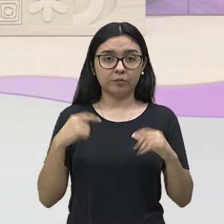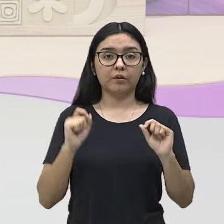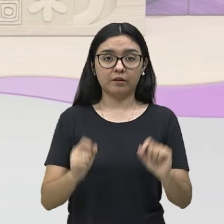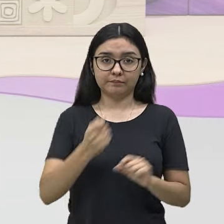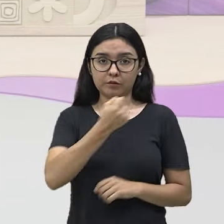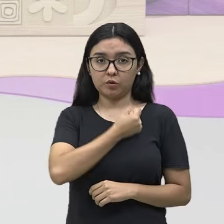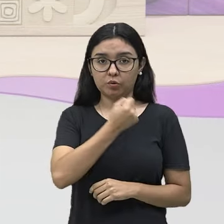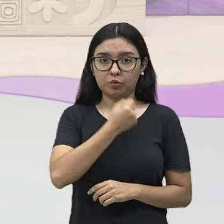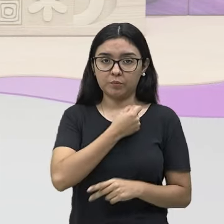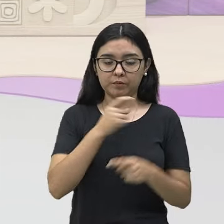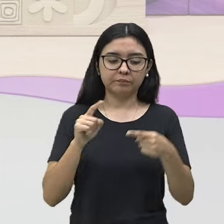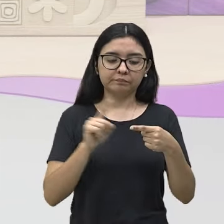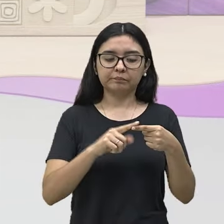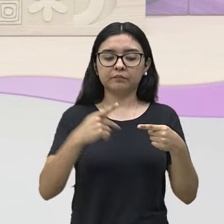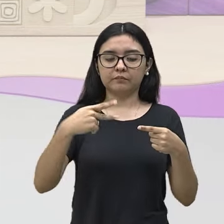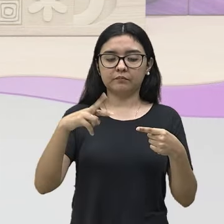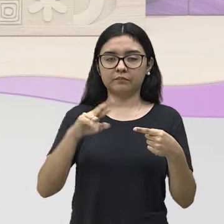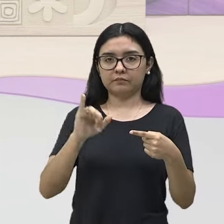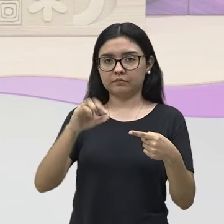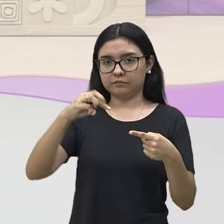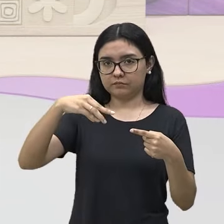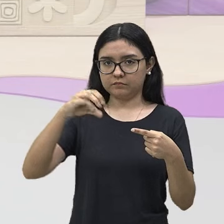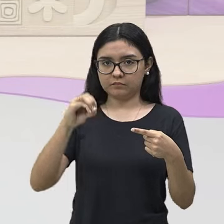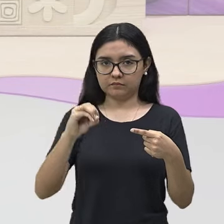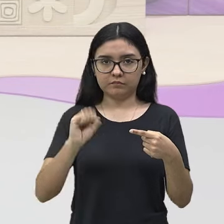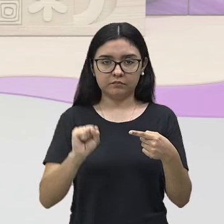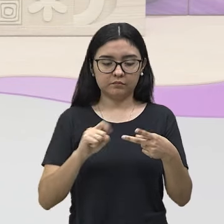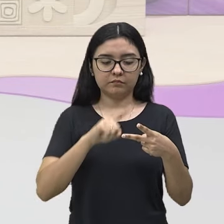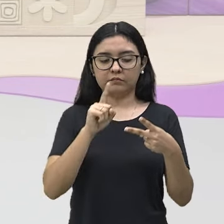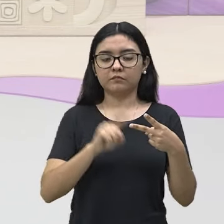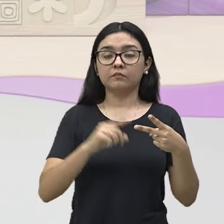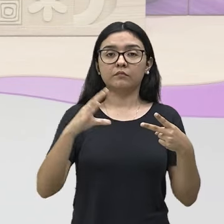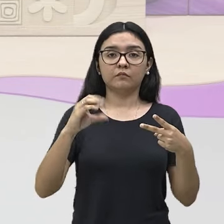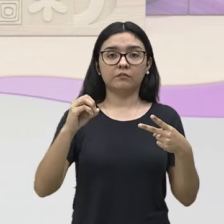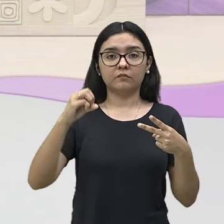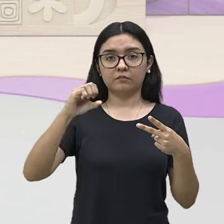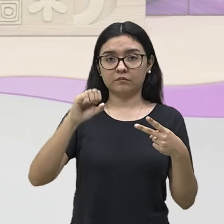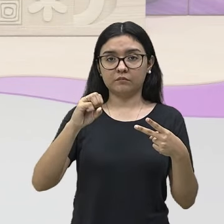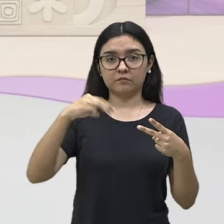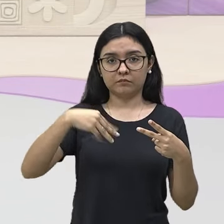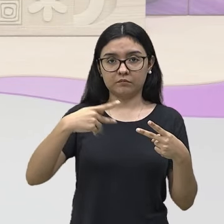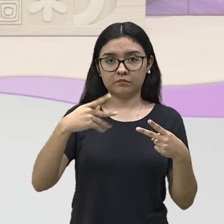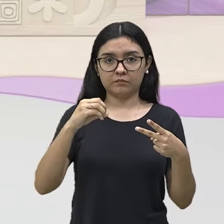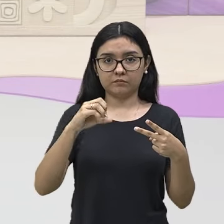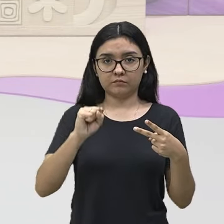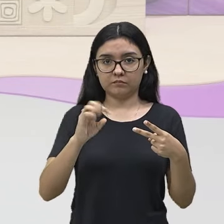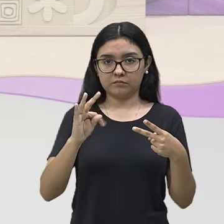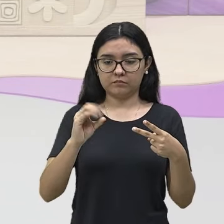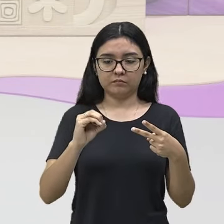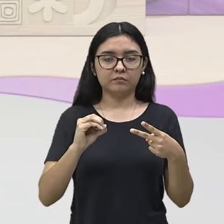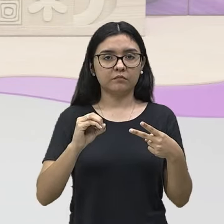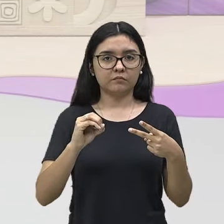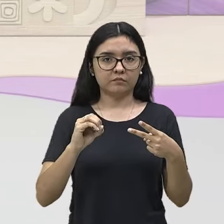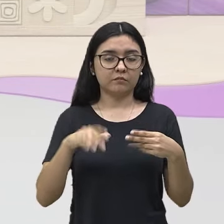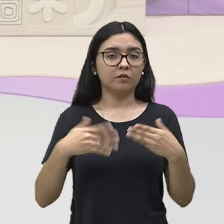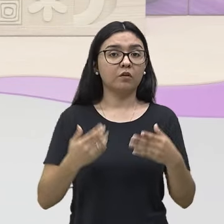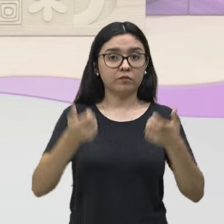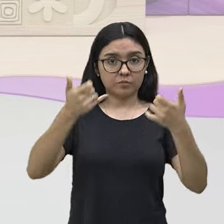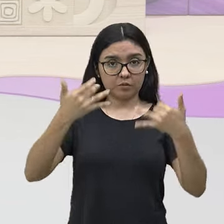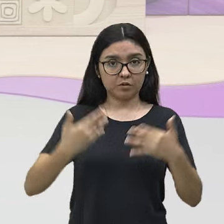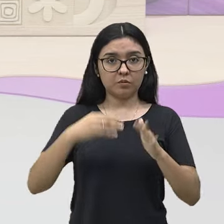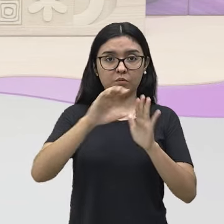primos e números compostos. Tá legal? Eu vou definir com você aqui o que é um número primo e o que é um número composto. Vou